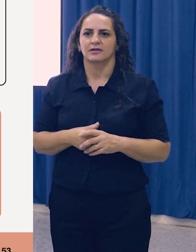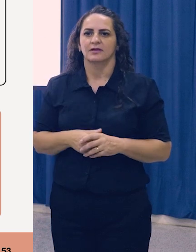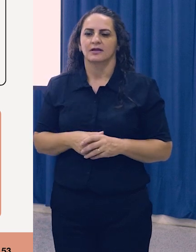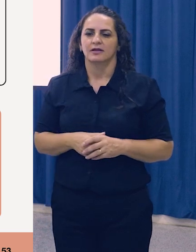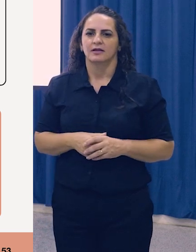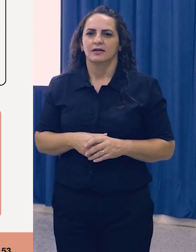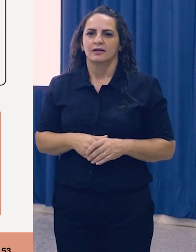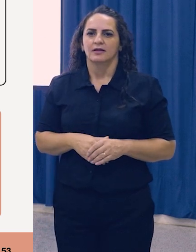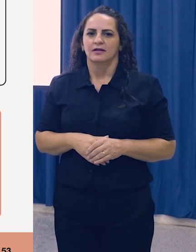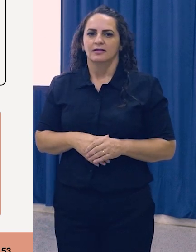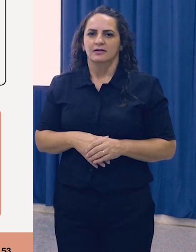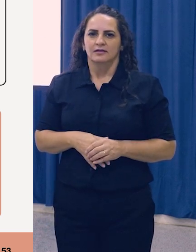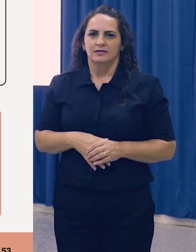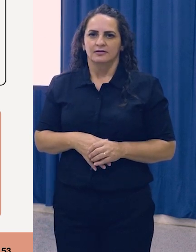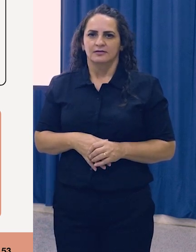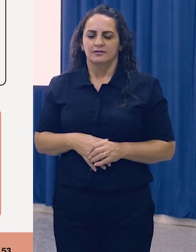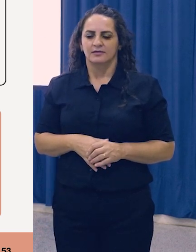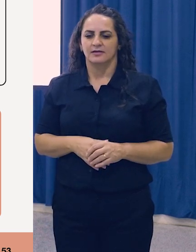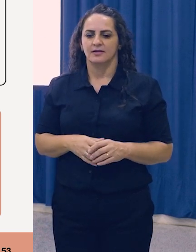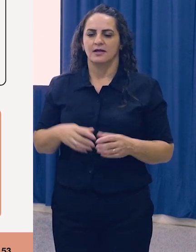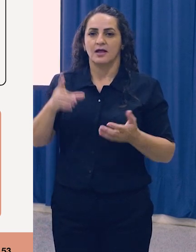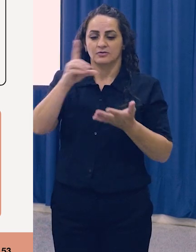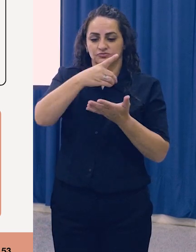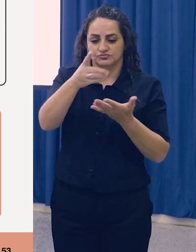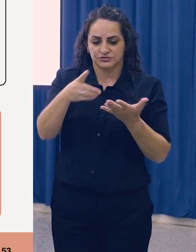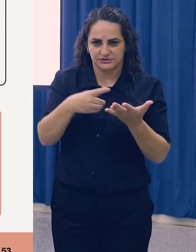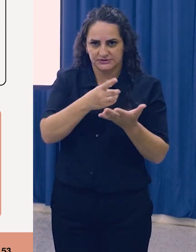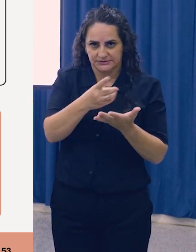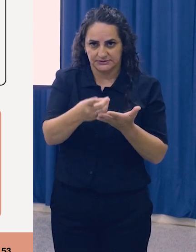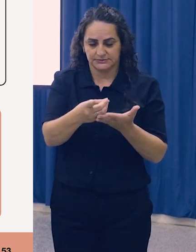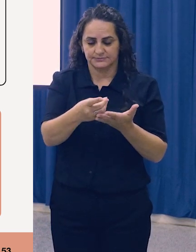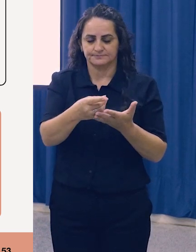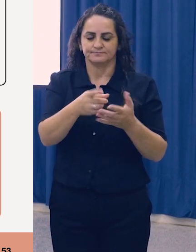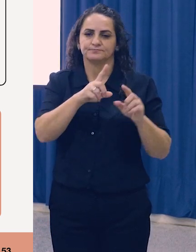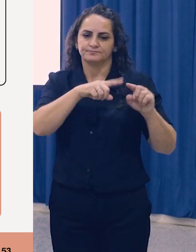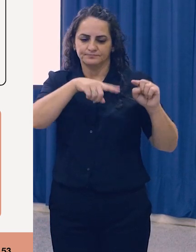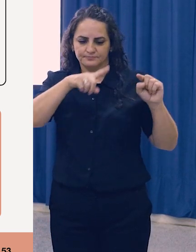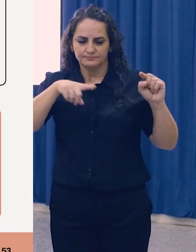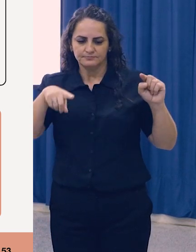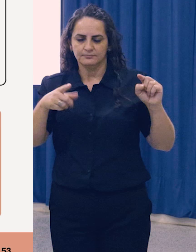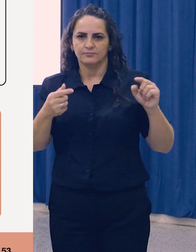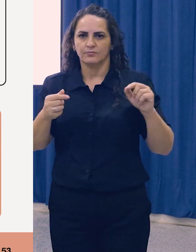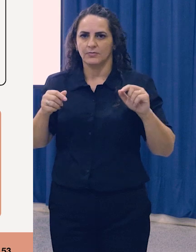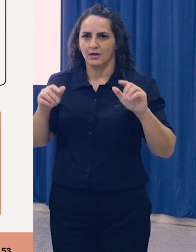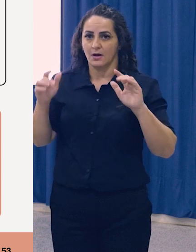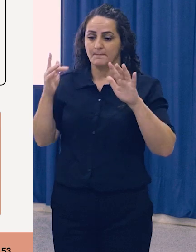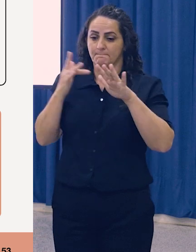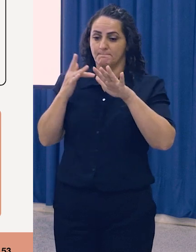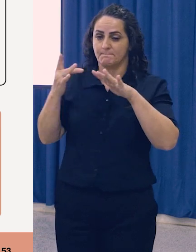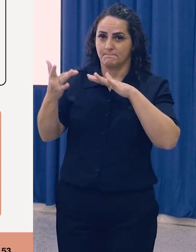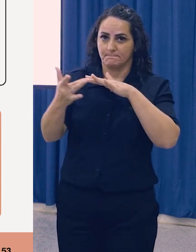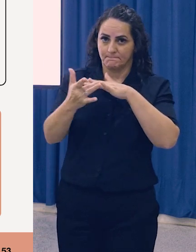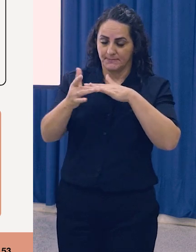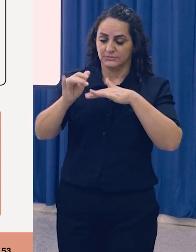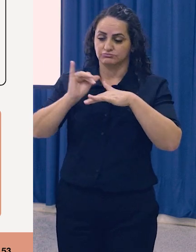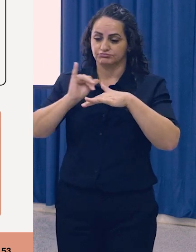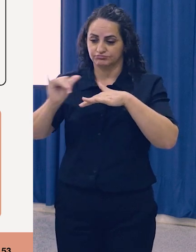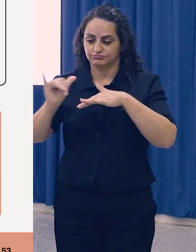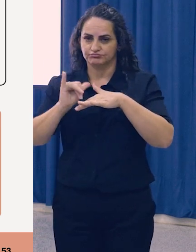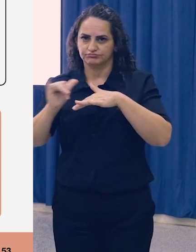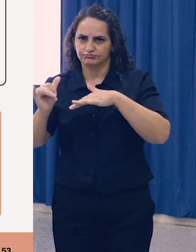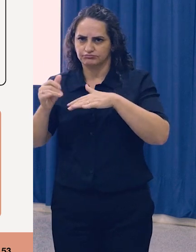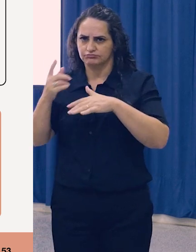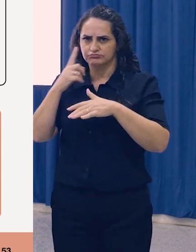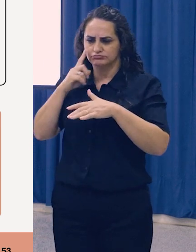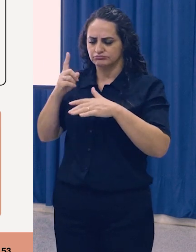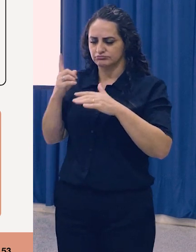do assessor de imprensa, um designer gráfico, um social media para ficar publicando, administrando